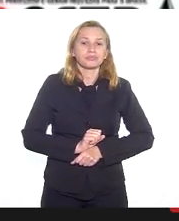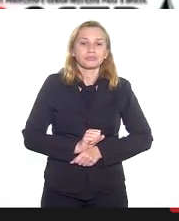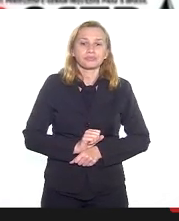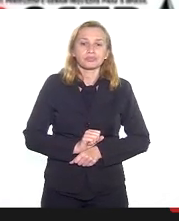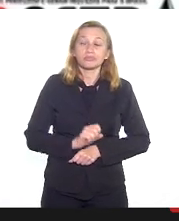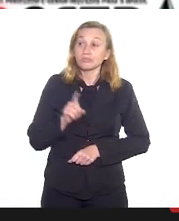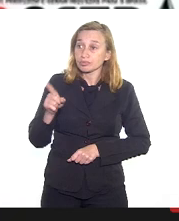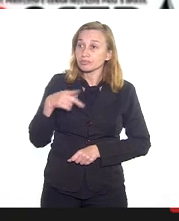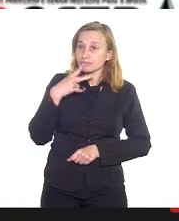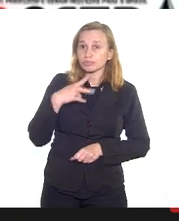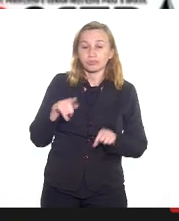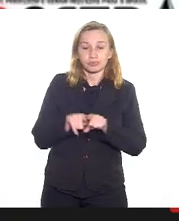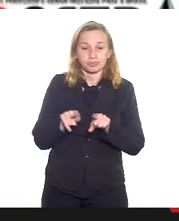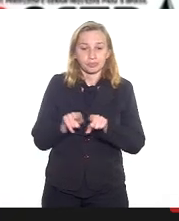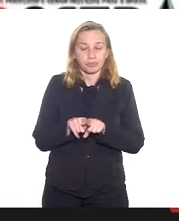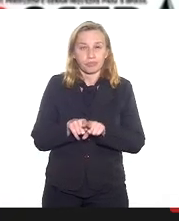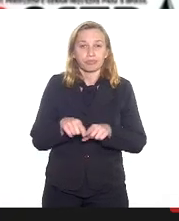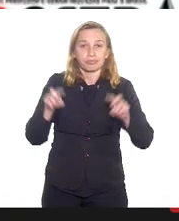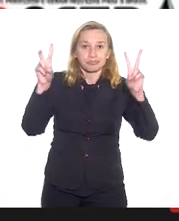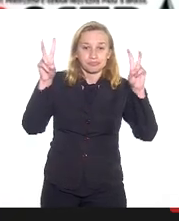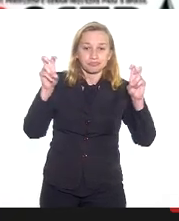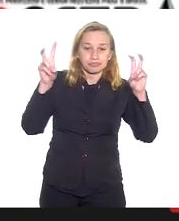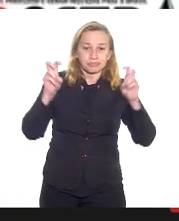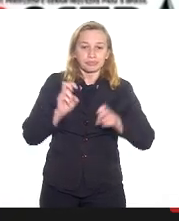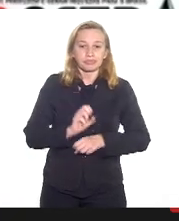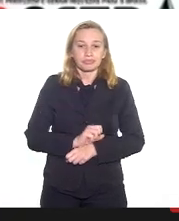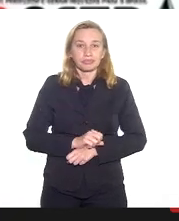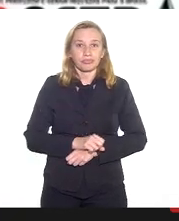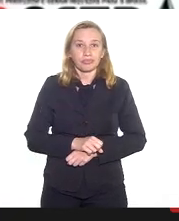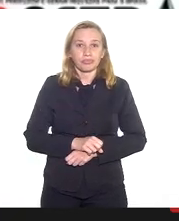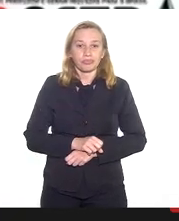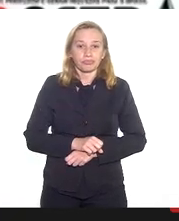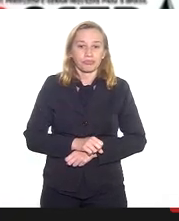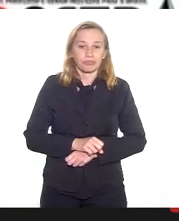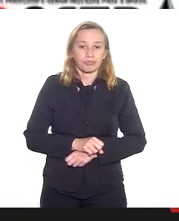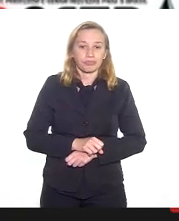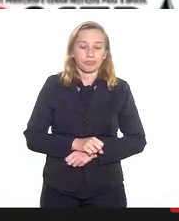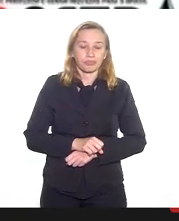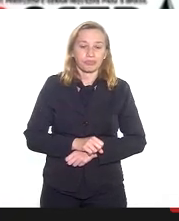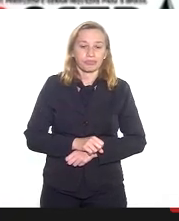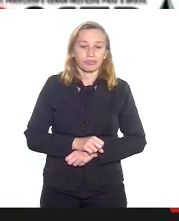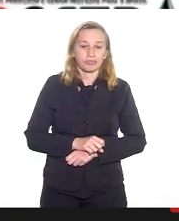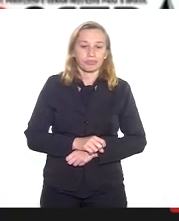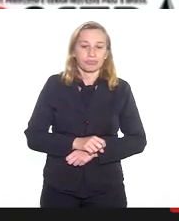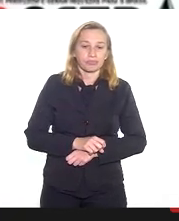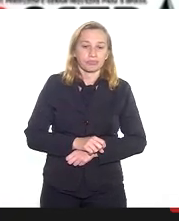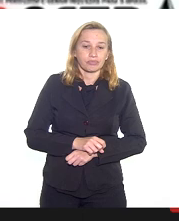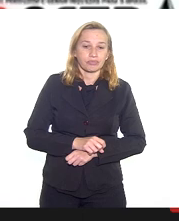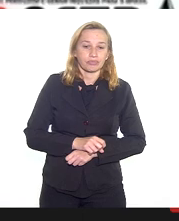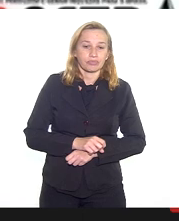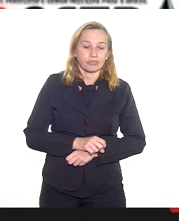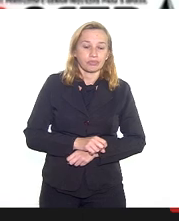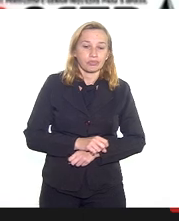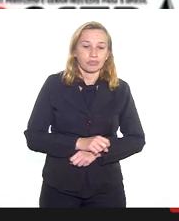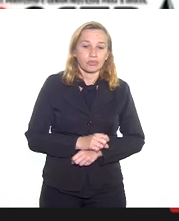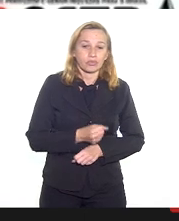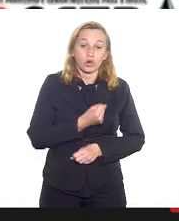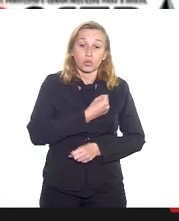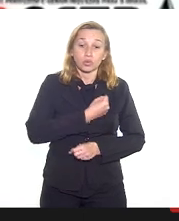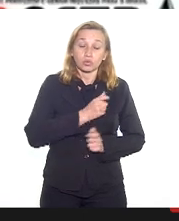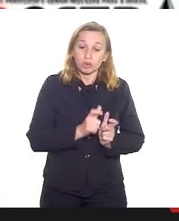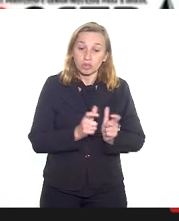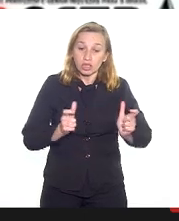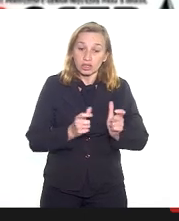bem salientou, né, entra aquela questão do chines, né? Aumenta a produção para baixar o